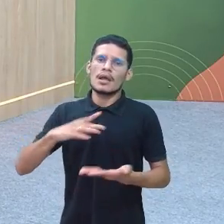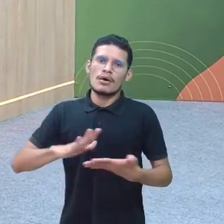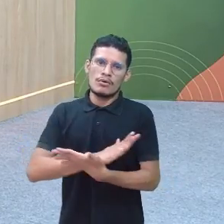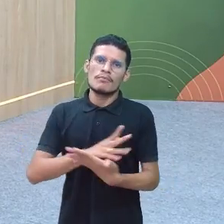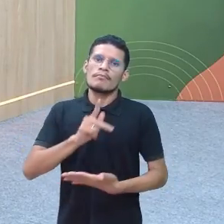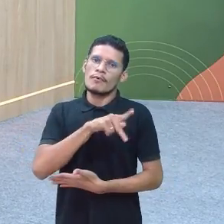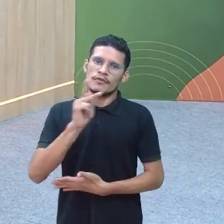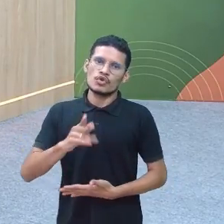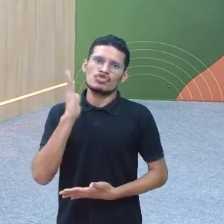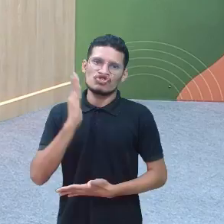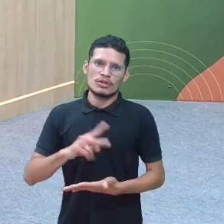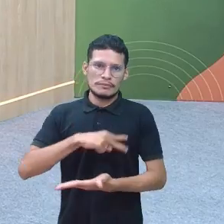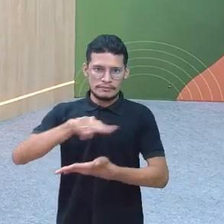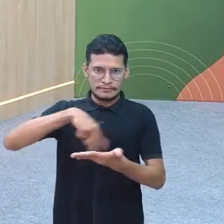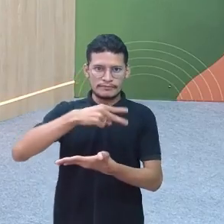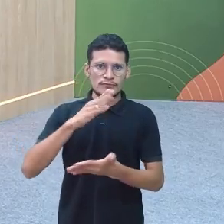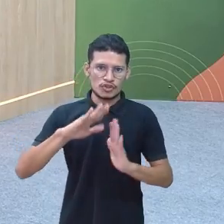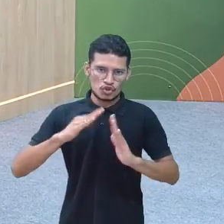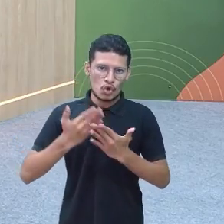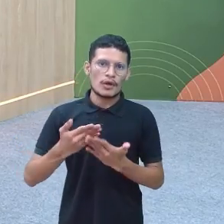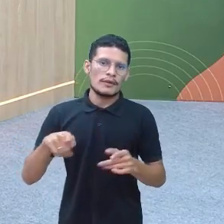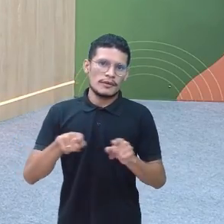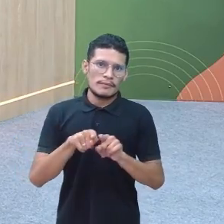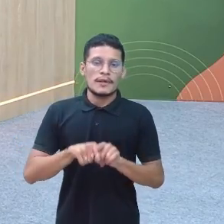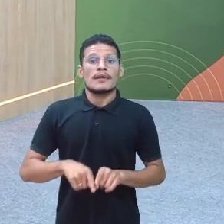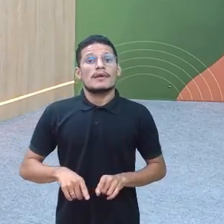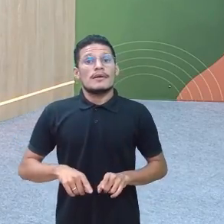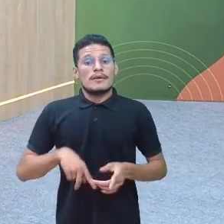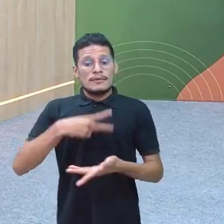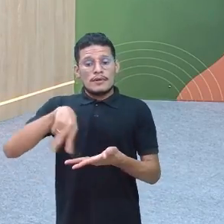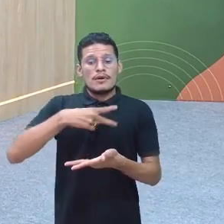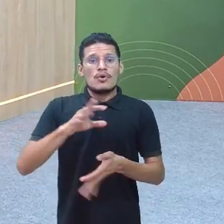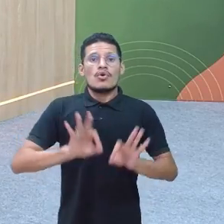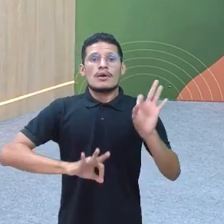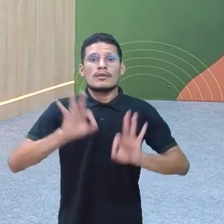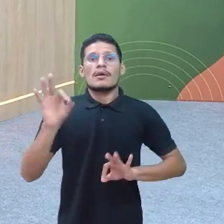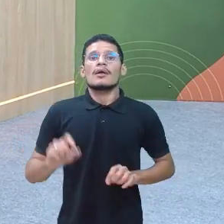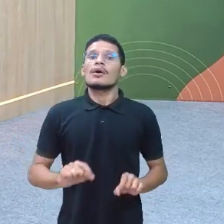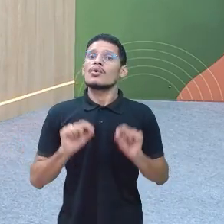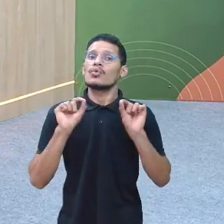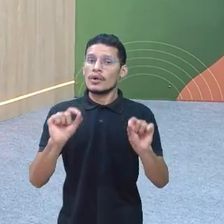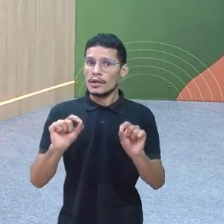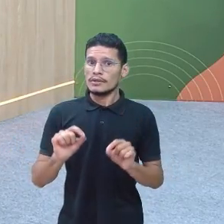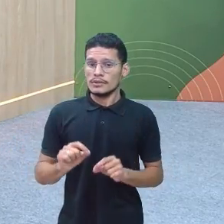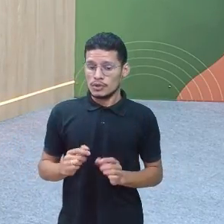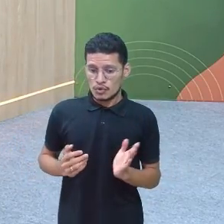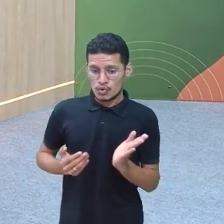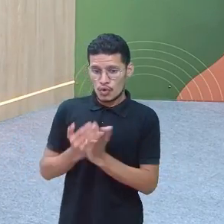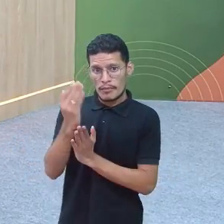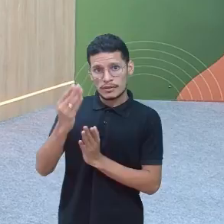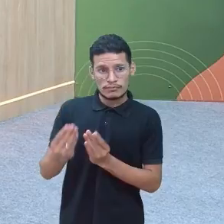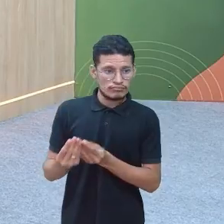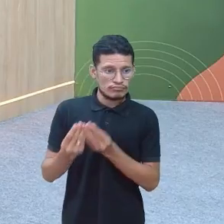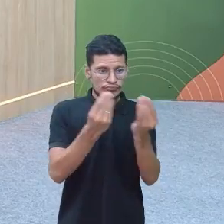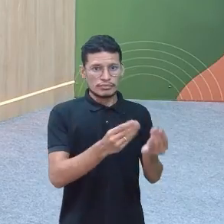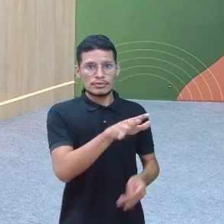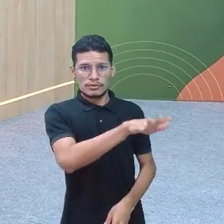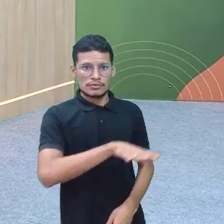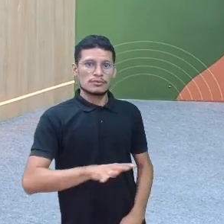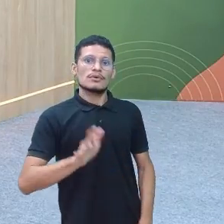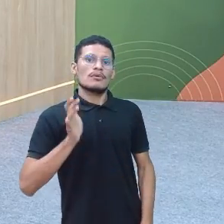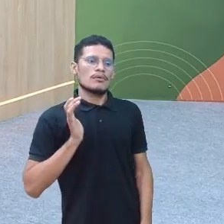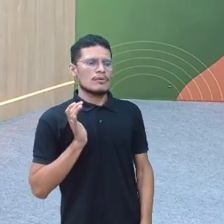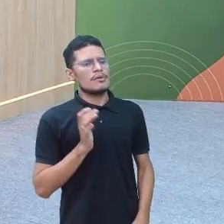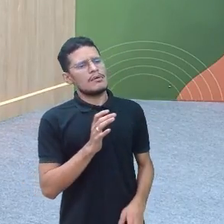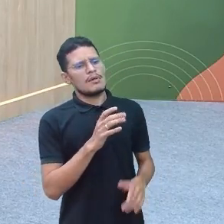dança. Essas danças, ela é organizada, né? E aí ela passa para a nobreza começa